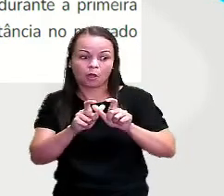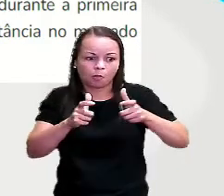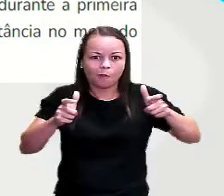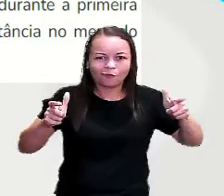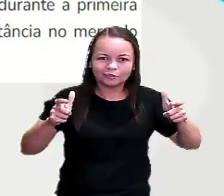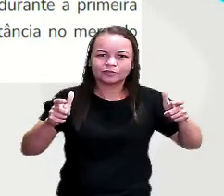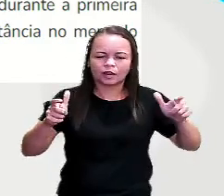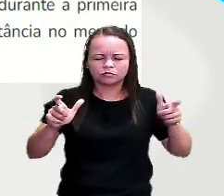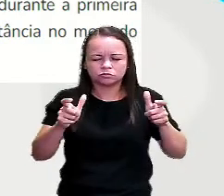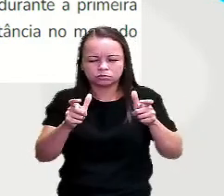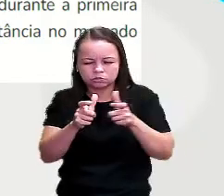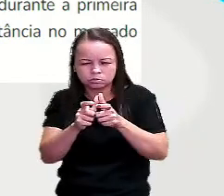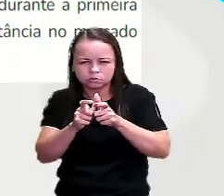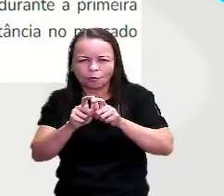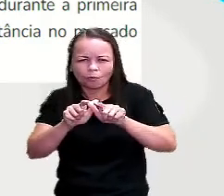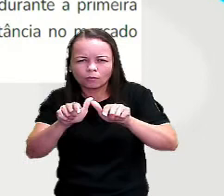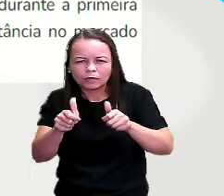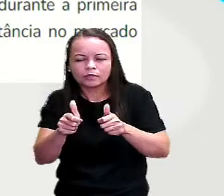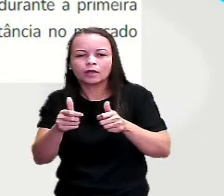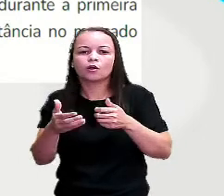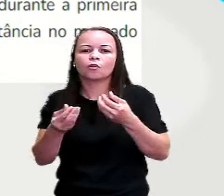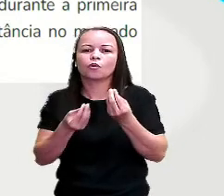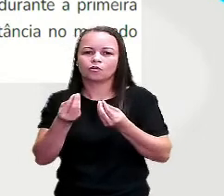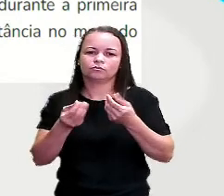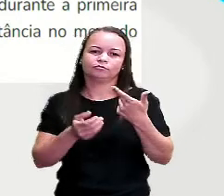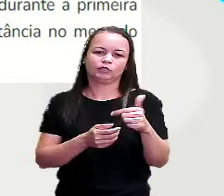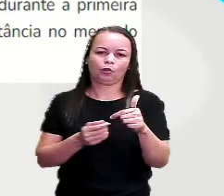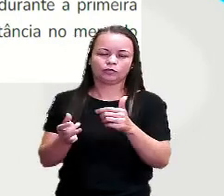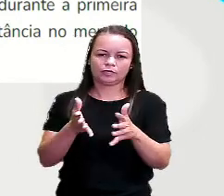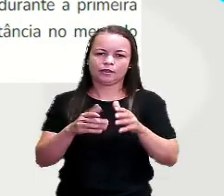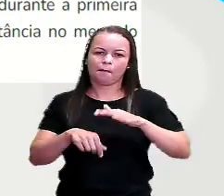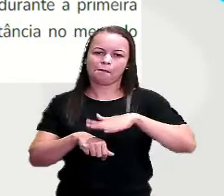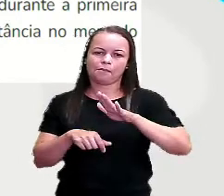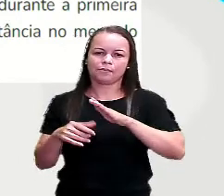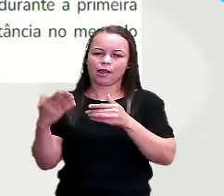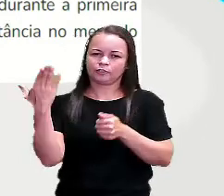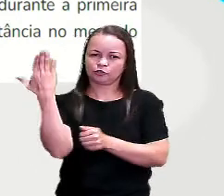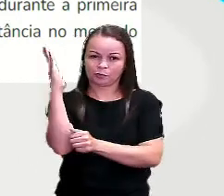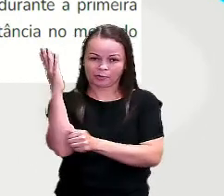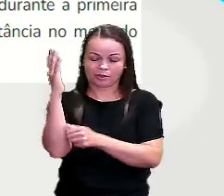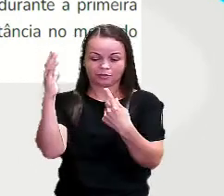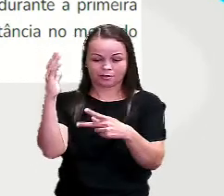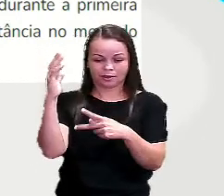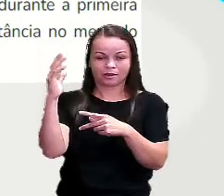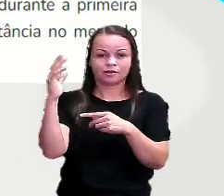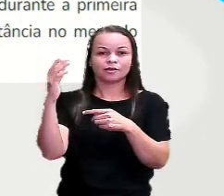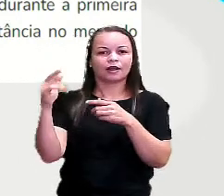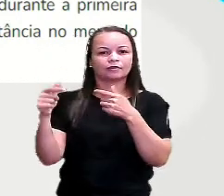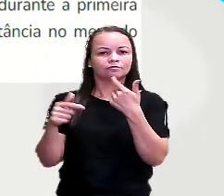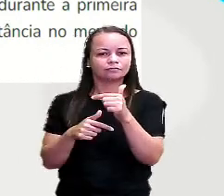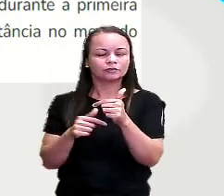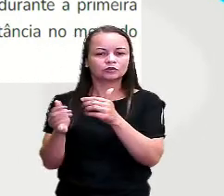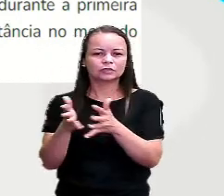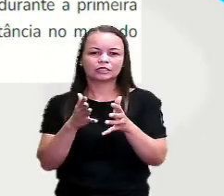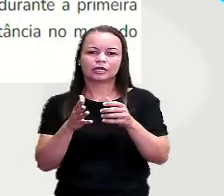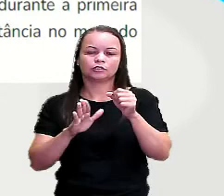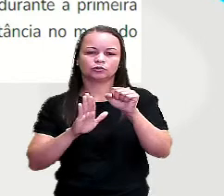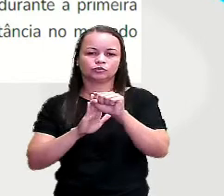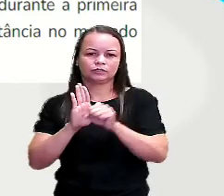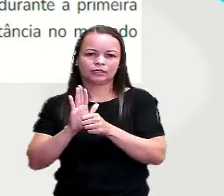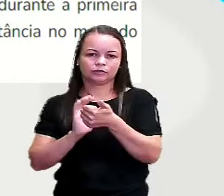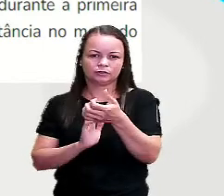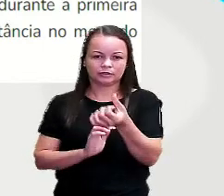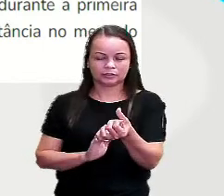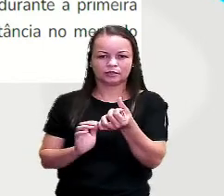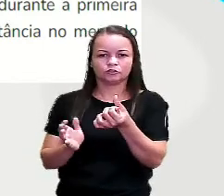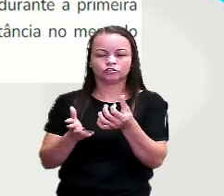não existe mais. Como não havia mais madeira na costa brasileira no começo do século 16, os portugueses se